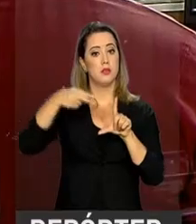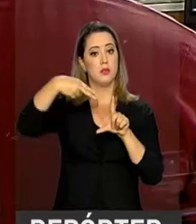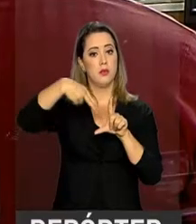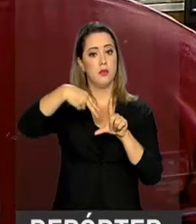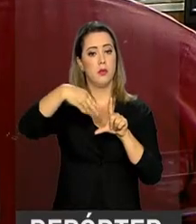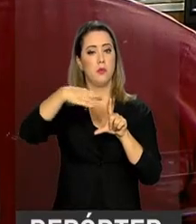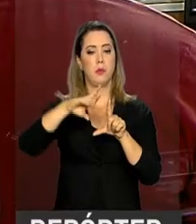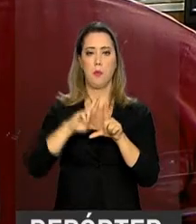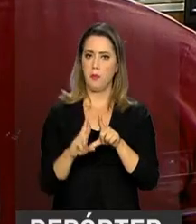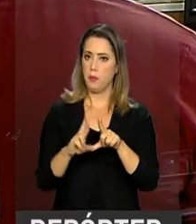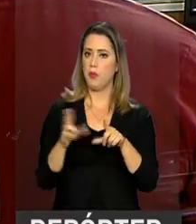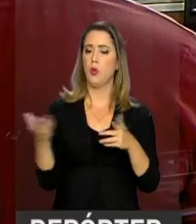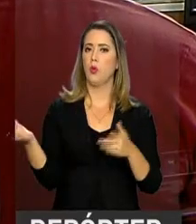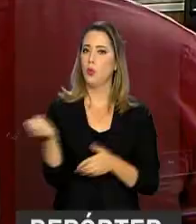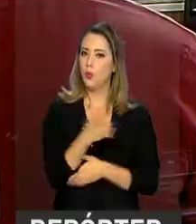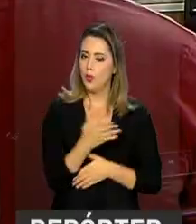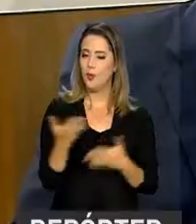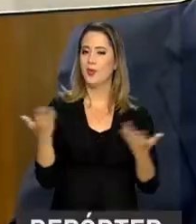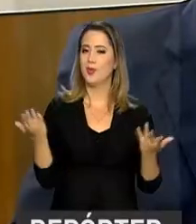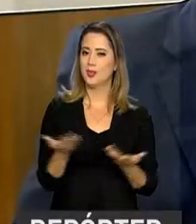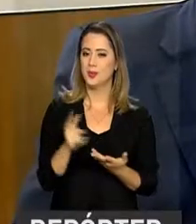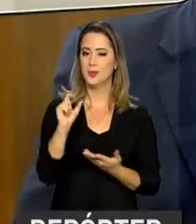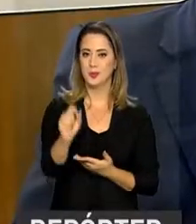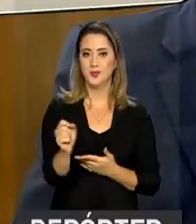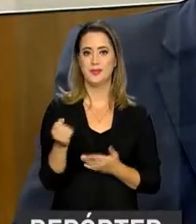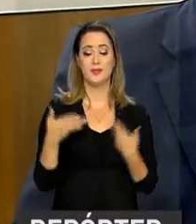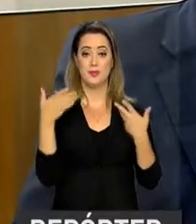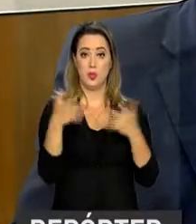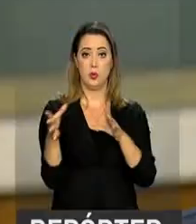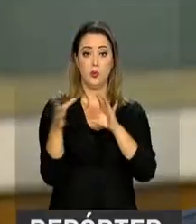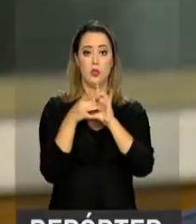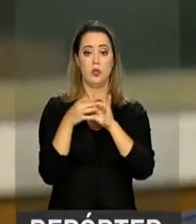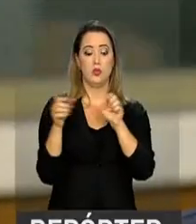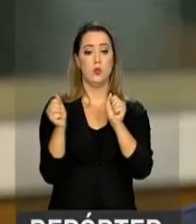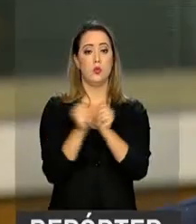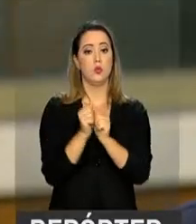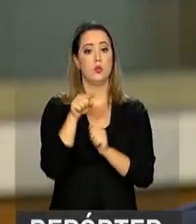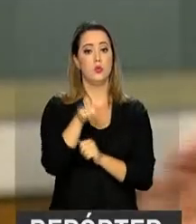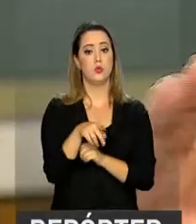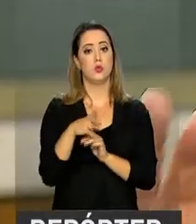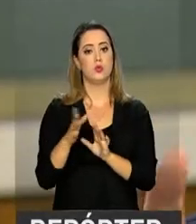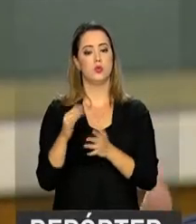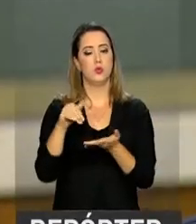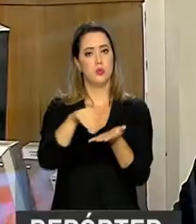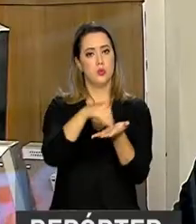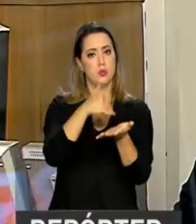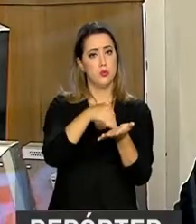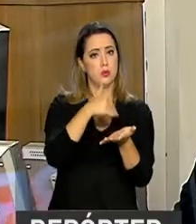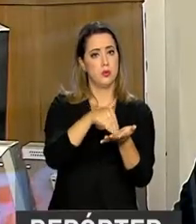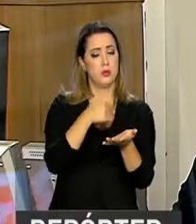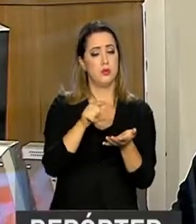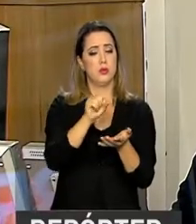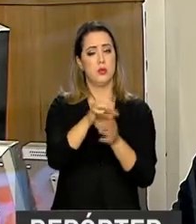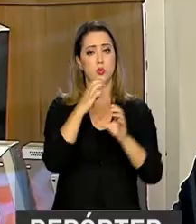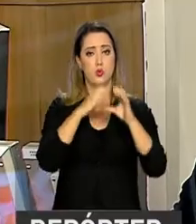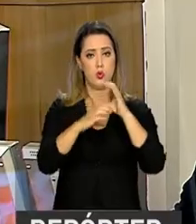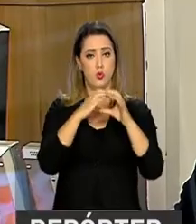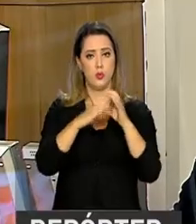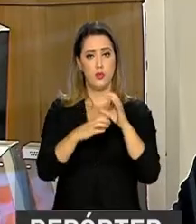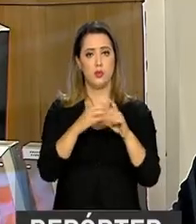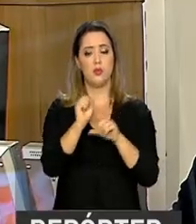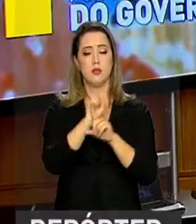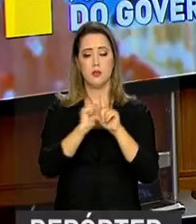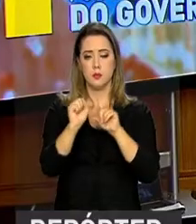programa que ganhou um novo formato e tem a parceria da secretaria especial de comunicação social da presidência da